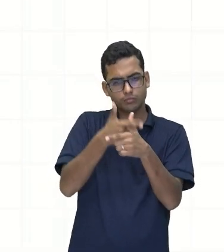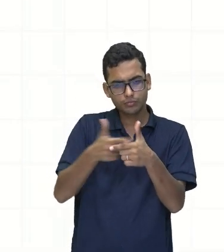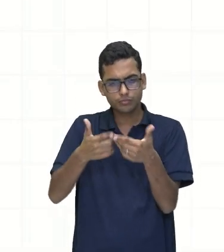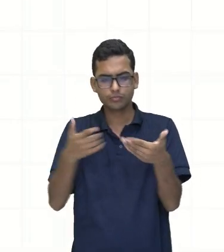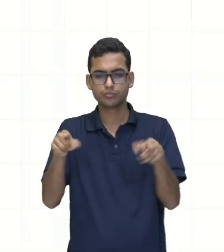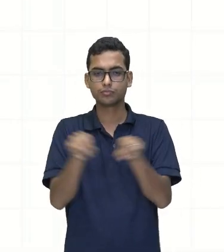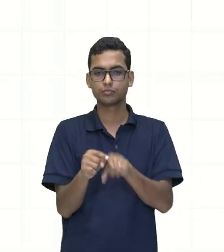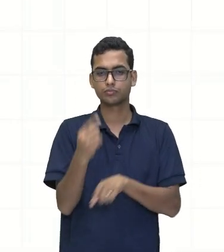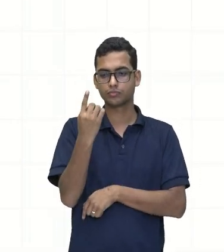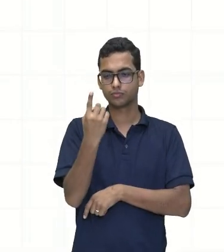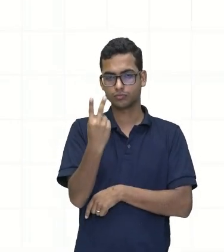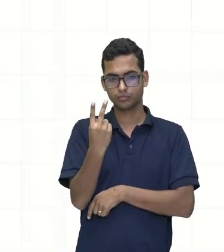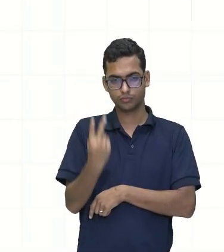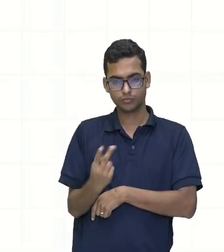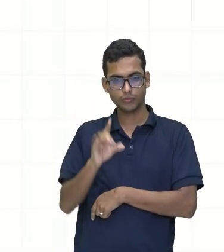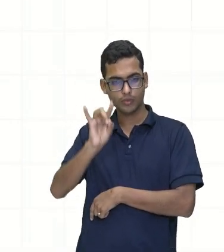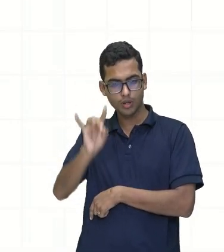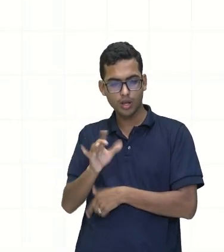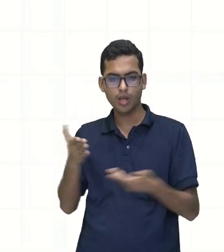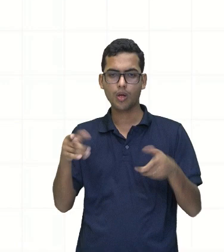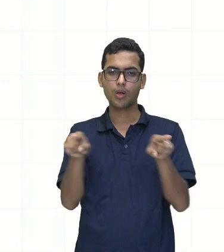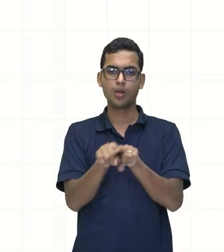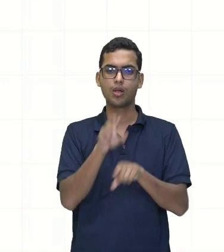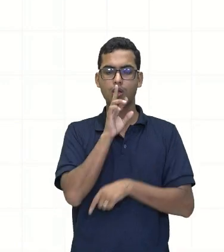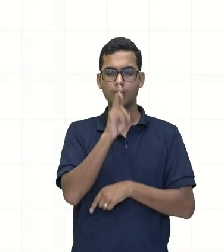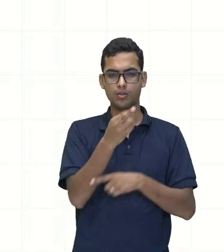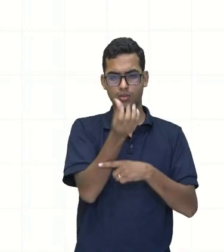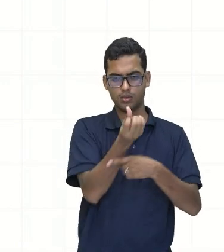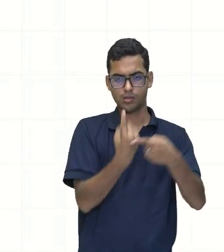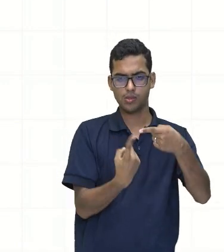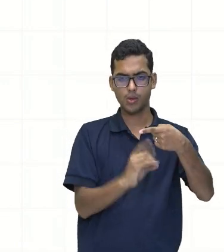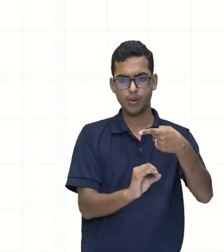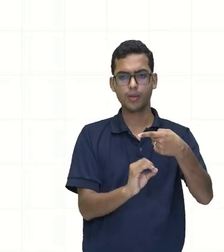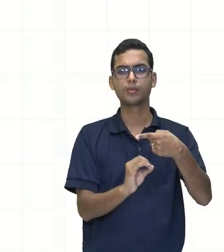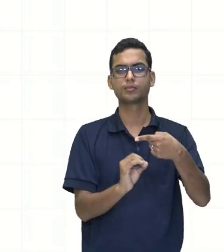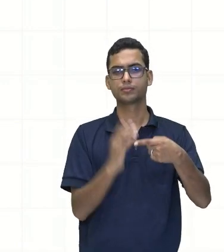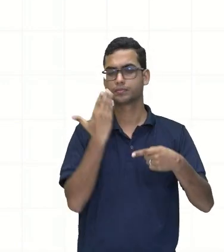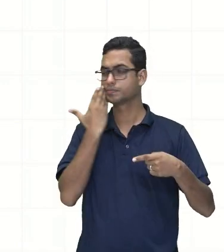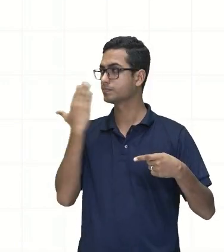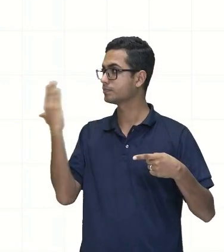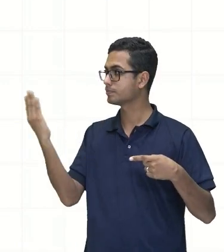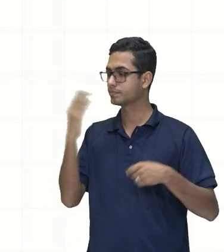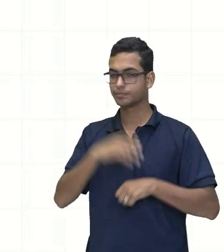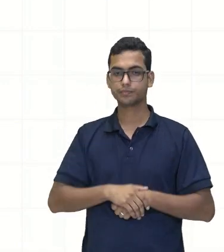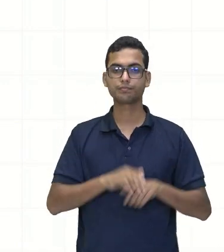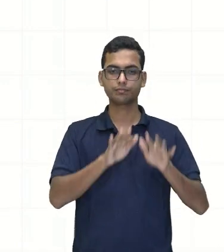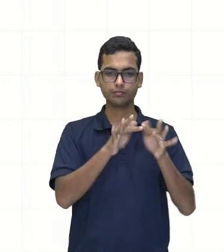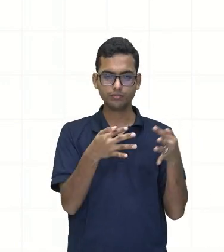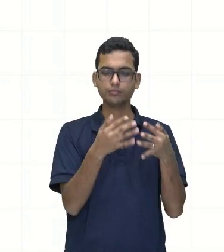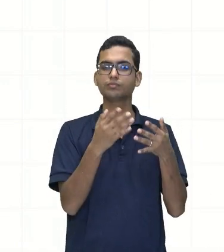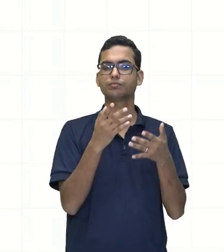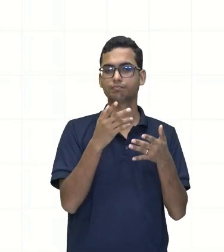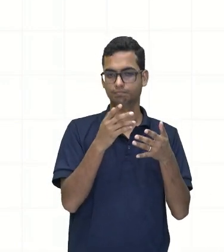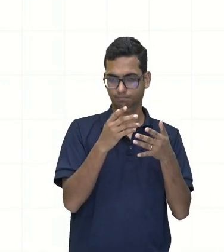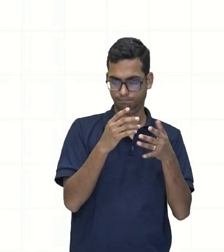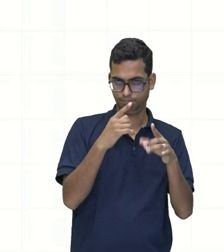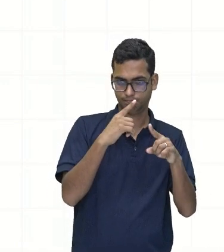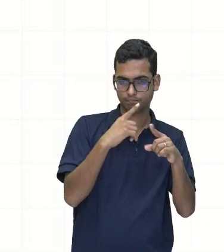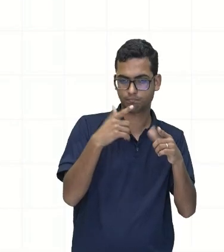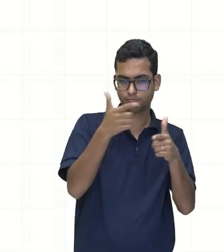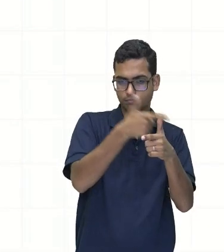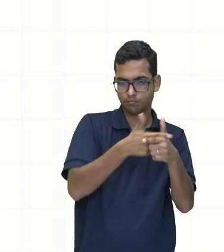2, eu vou chegar em 6 e 10. E ainda por 2, eu posso chegar em